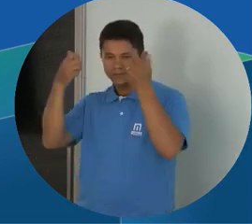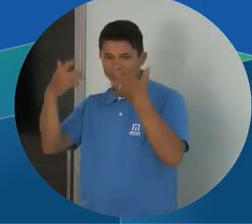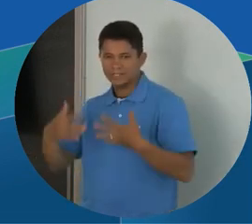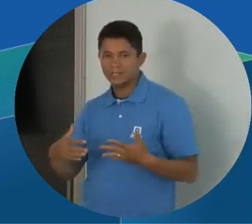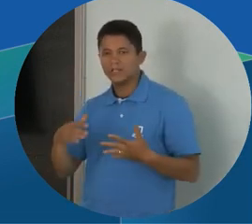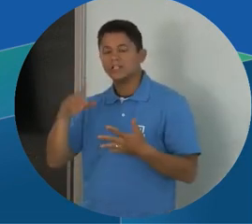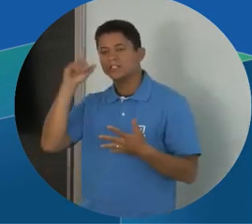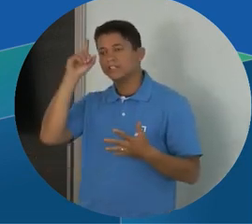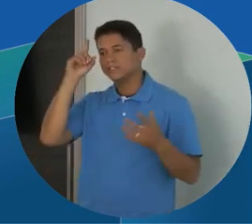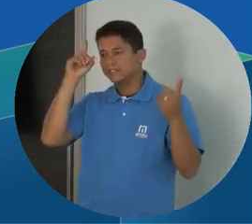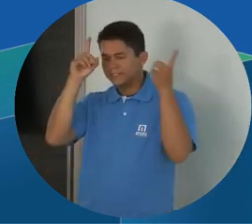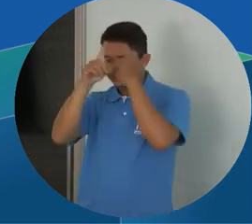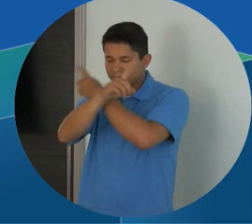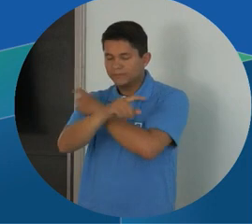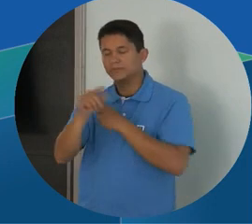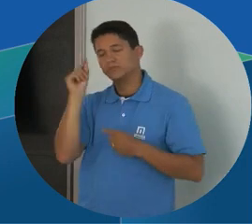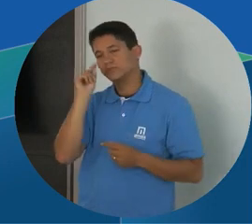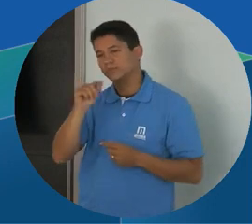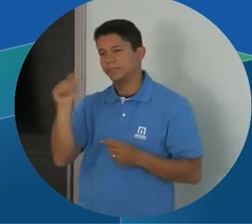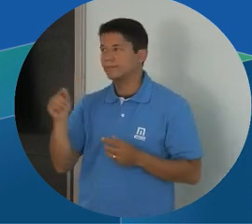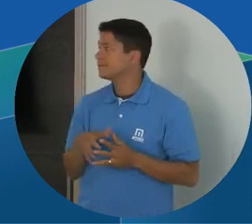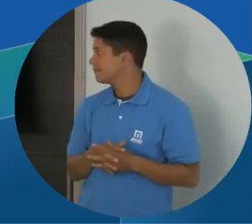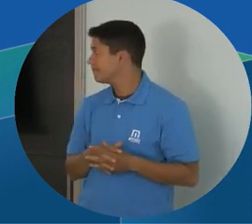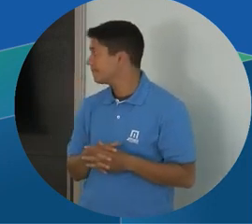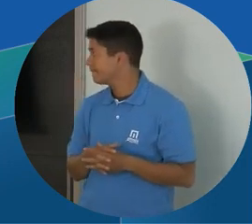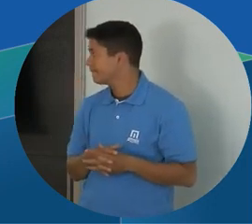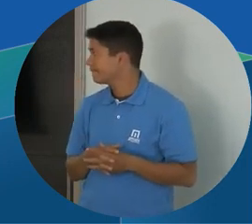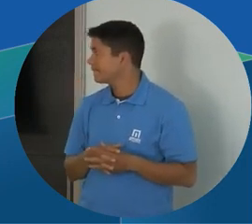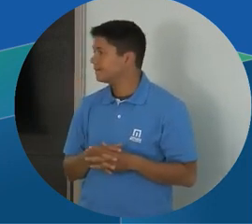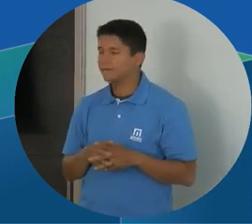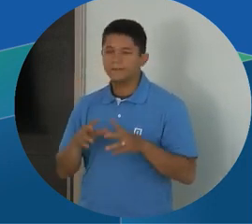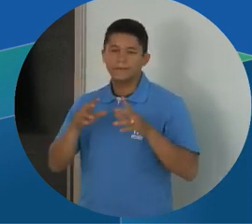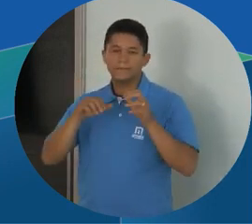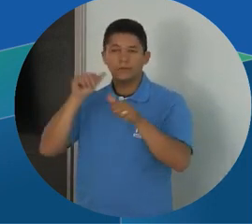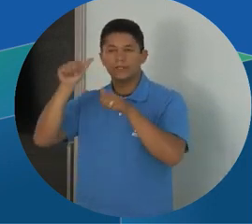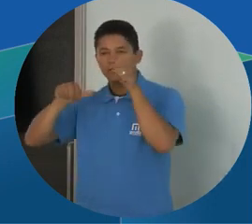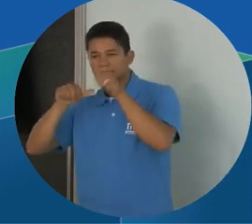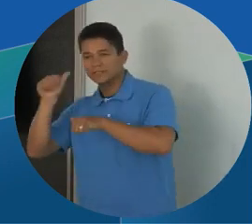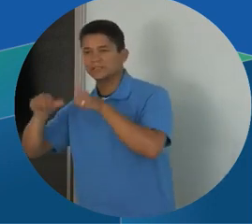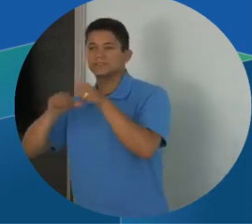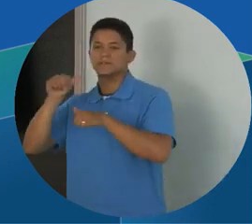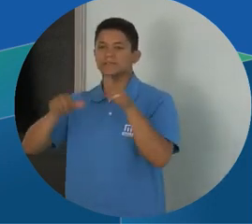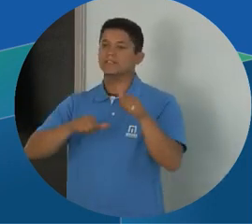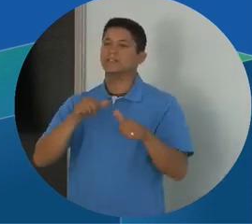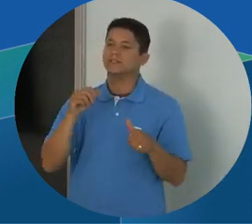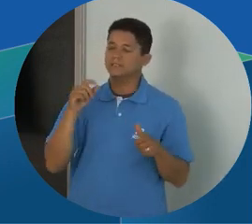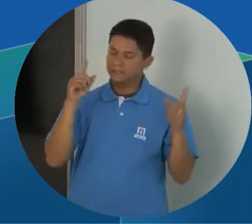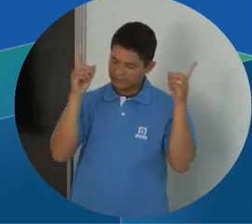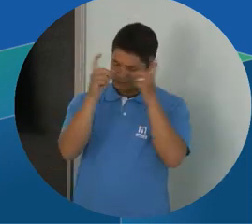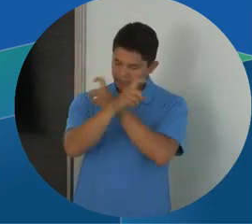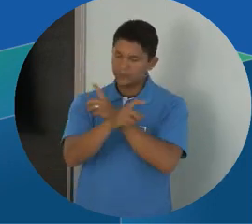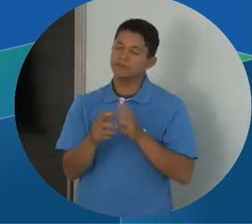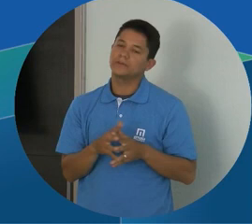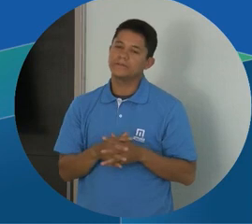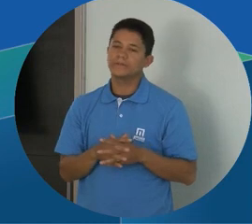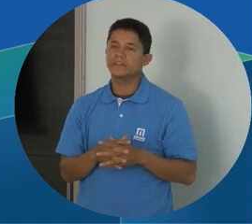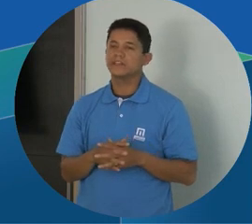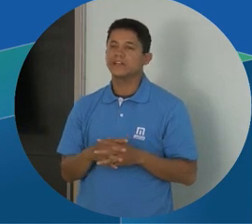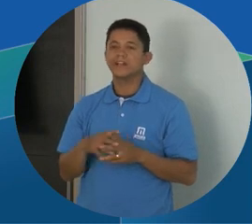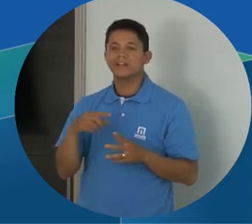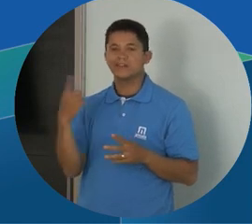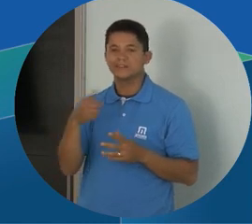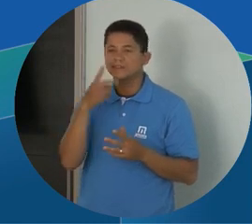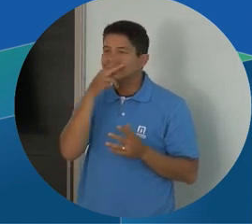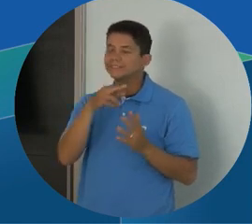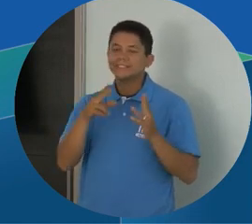né? Foi uma obra com bastante nuances, bastante desafios, bastante desafiadora para a gente, é uma obra que foi um marco para a gente